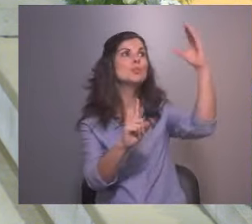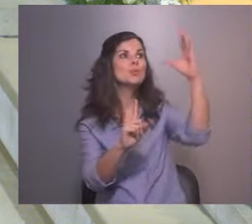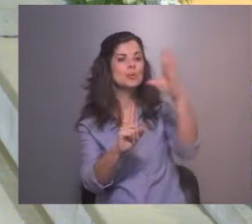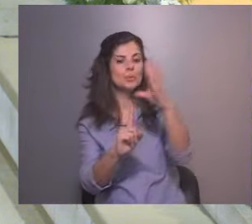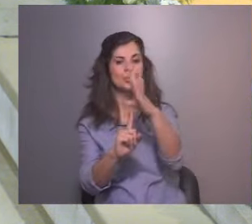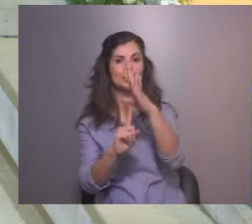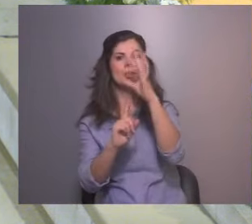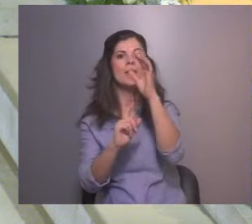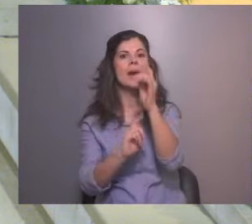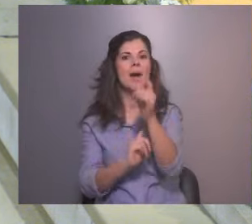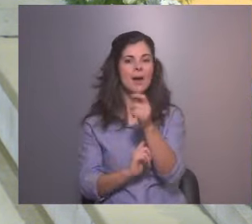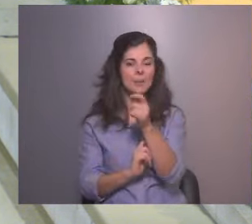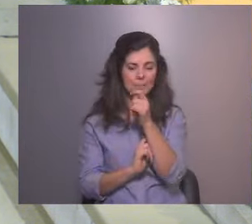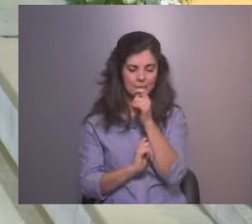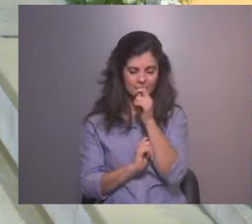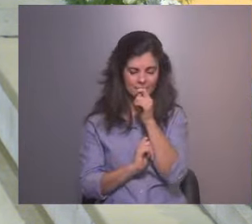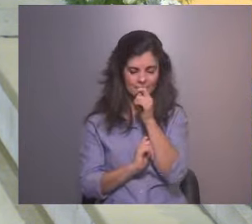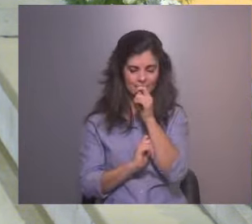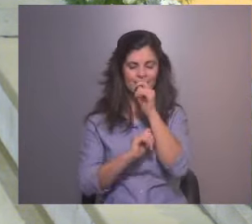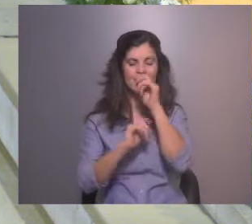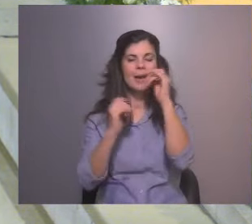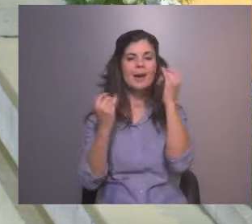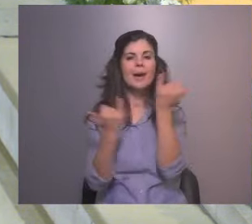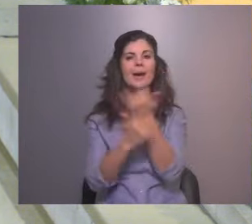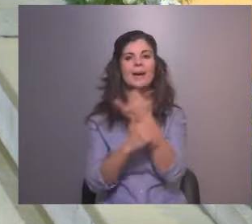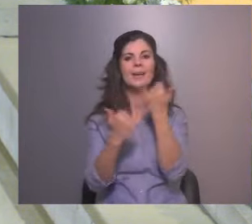Lumen Christi,